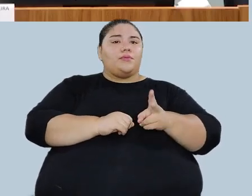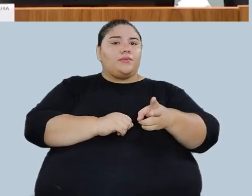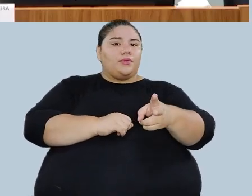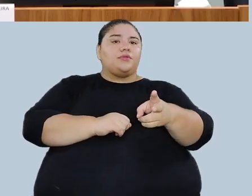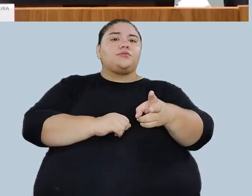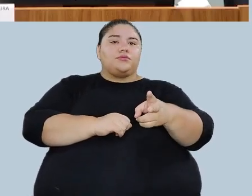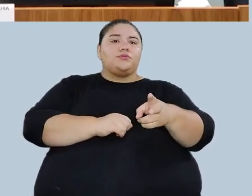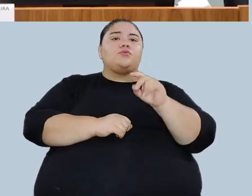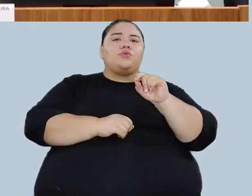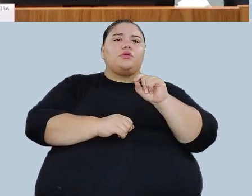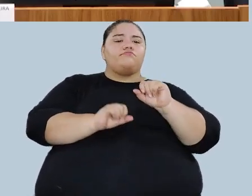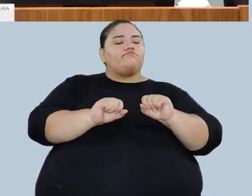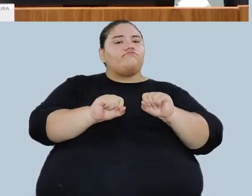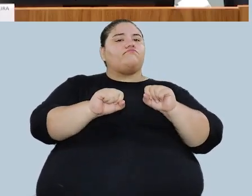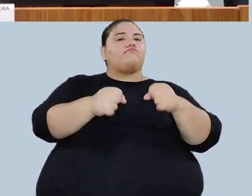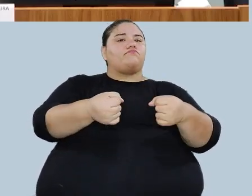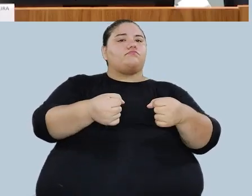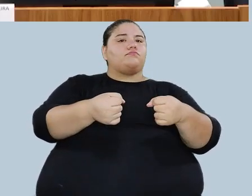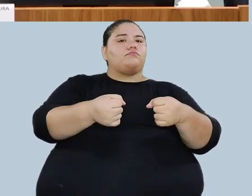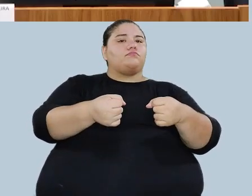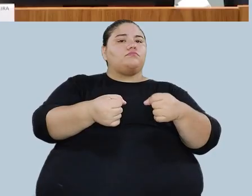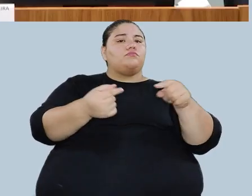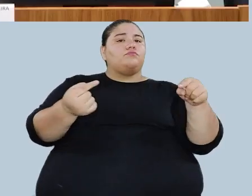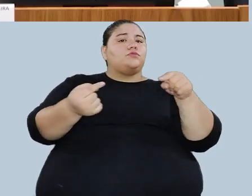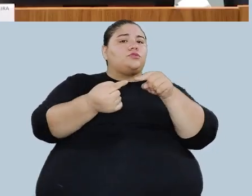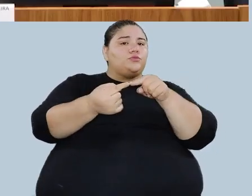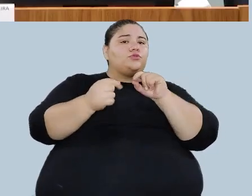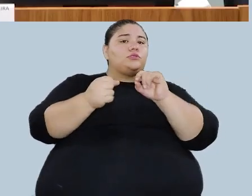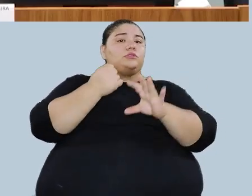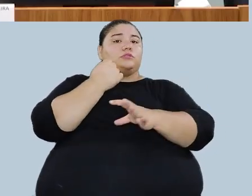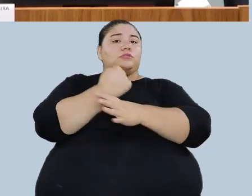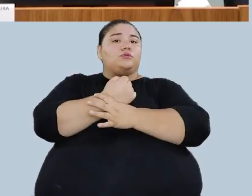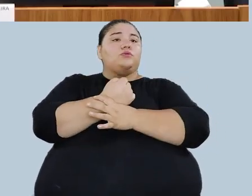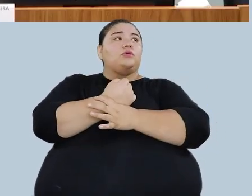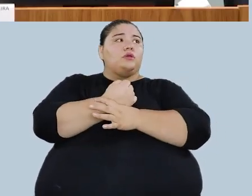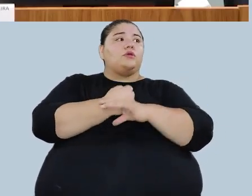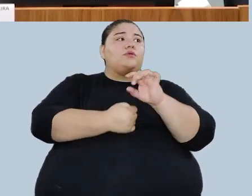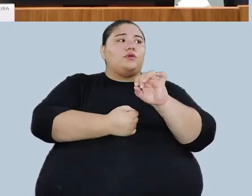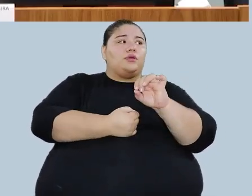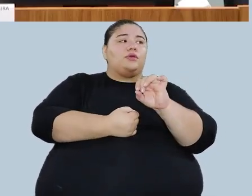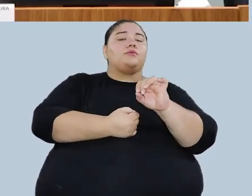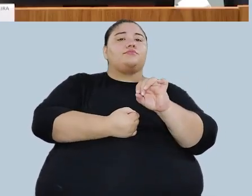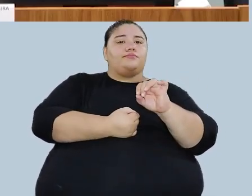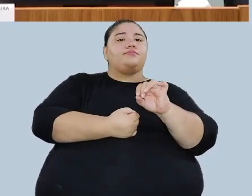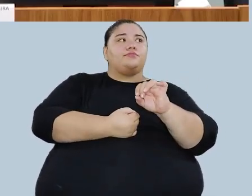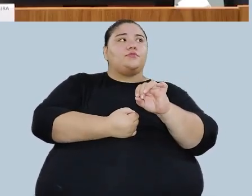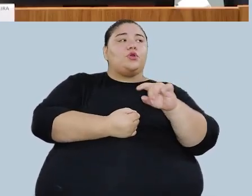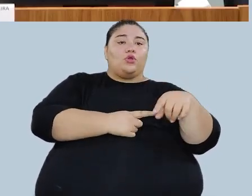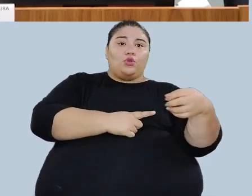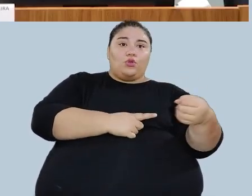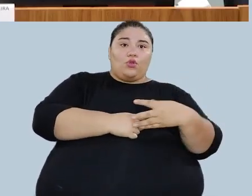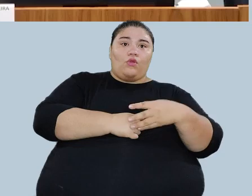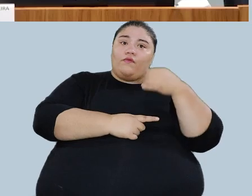permanentemente defesas em louvor justamente de assegurar que os tributos novos devem